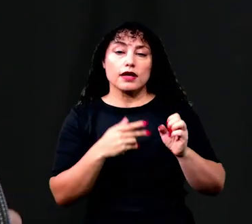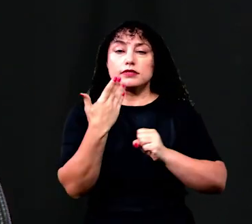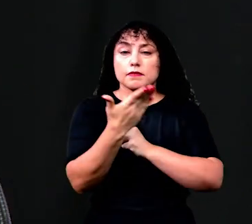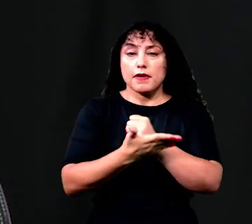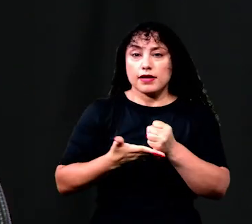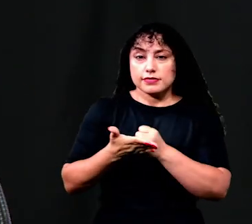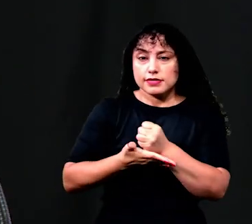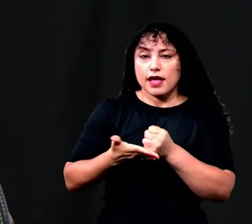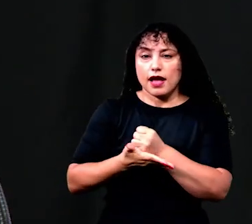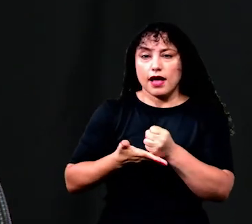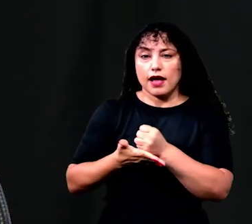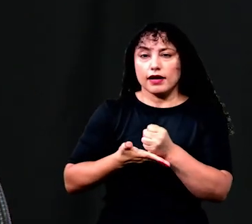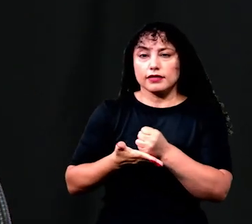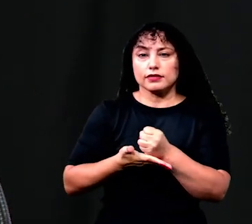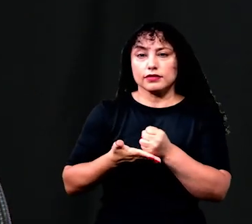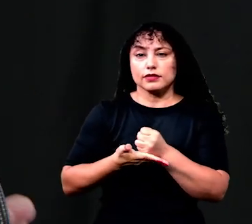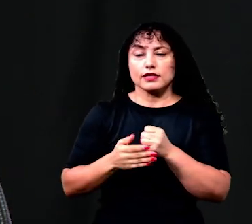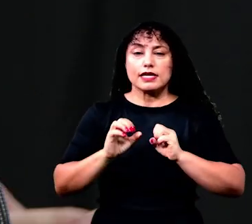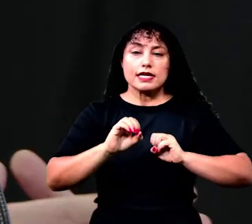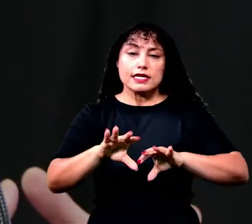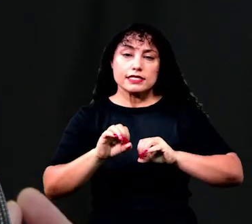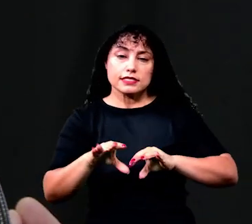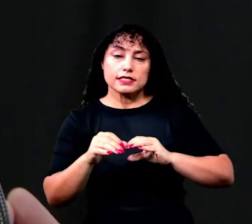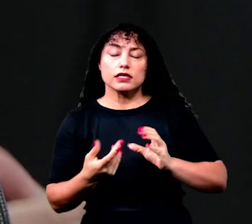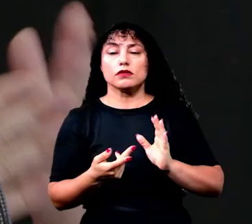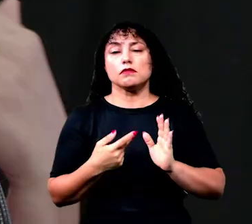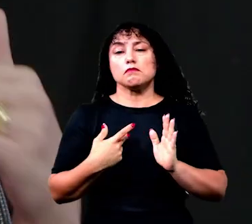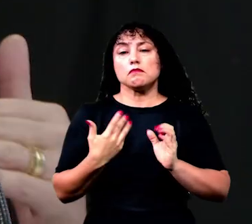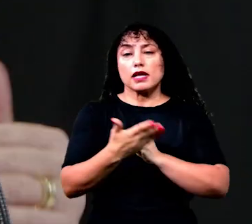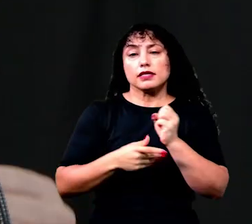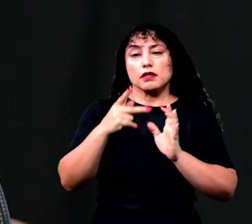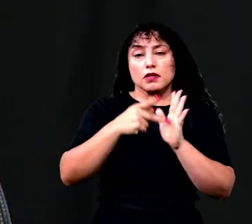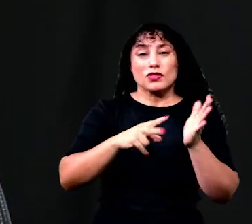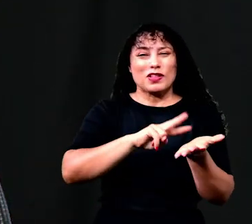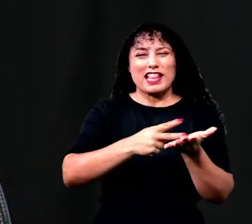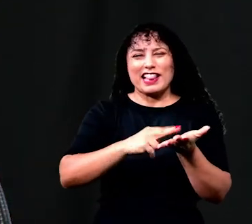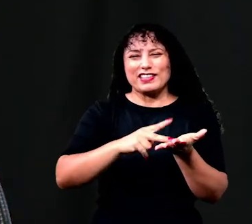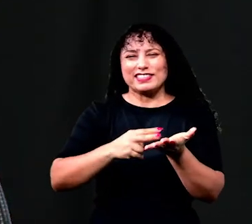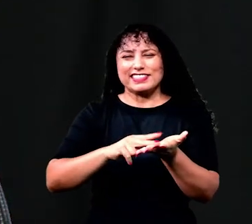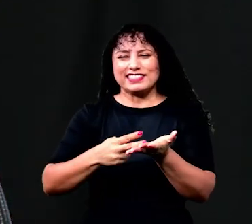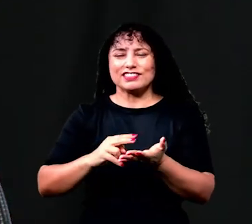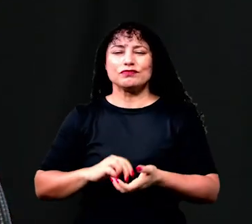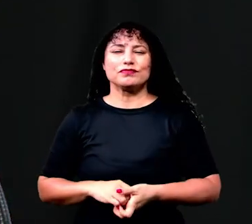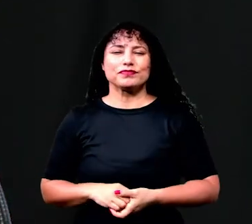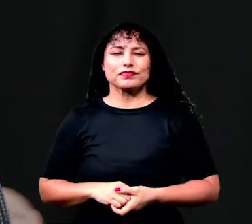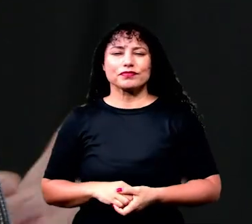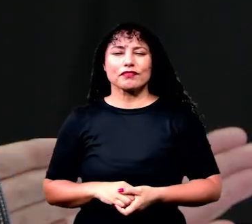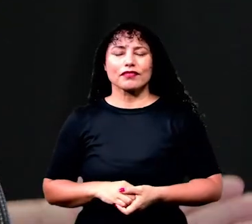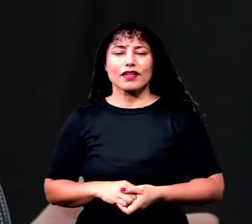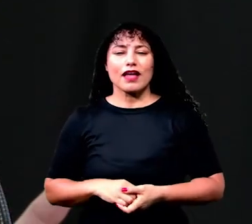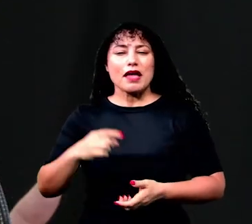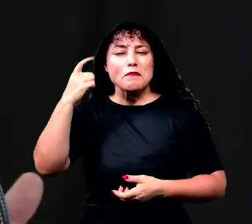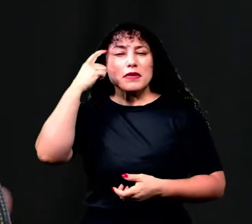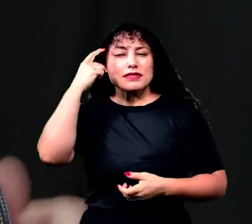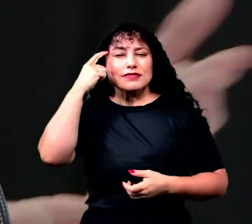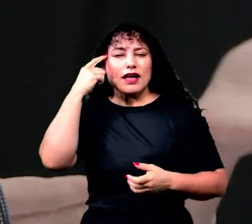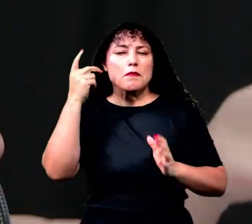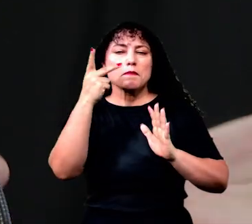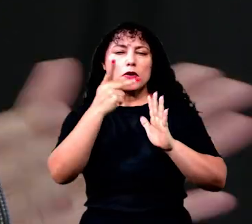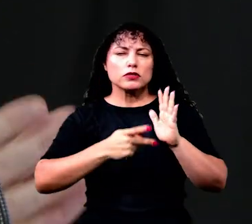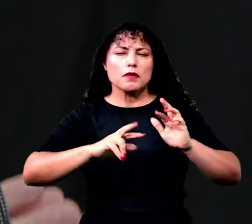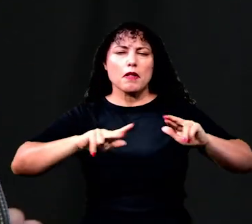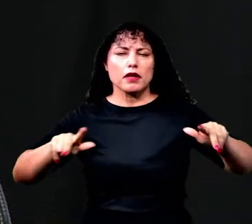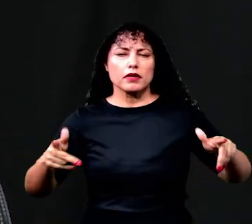baseado, ensino baseado em projeto, que estou fazendo a tradução aqui, seria pensar projetos mesmo. Então,